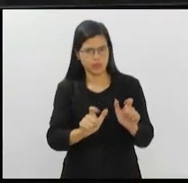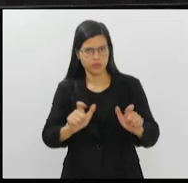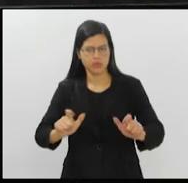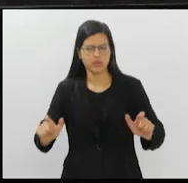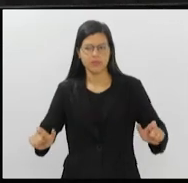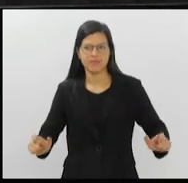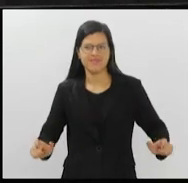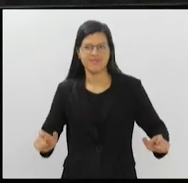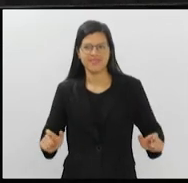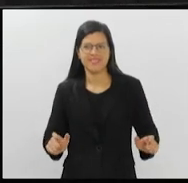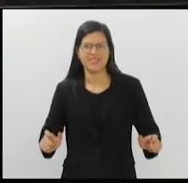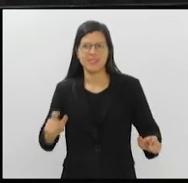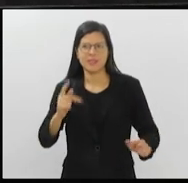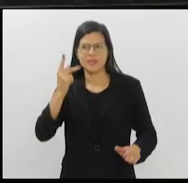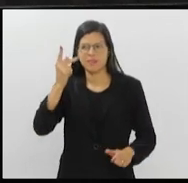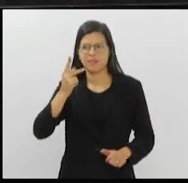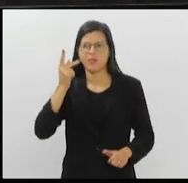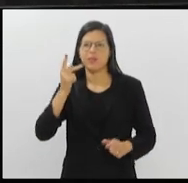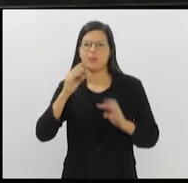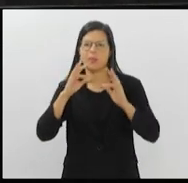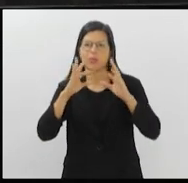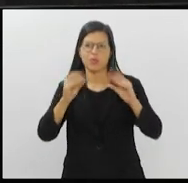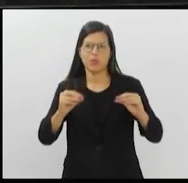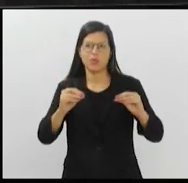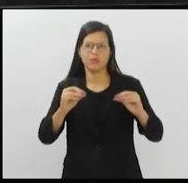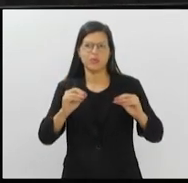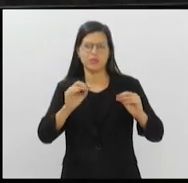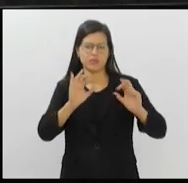parlamentares, todos que nos assistem